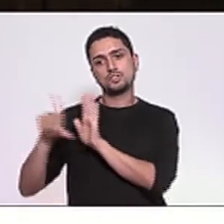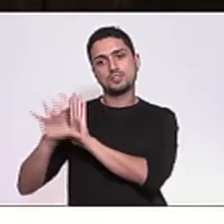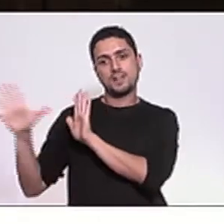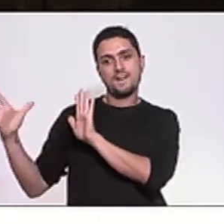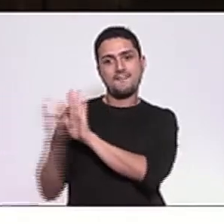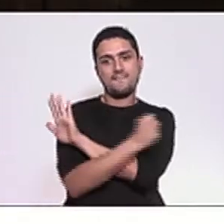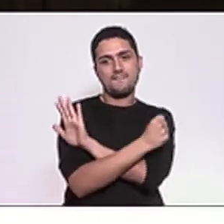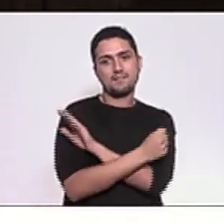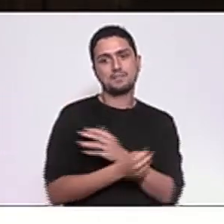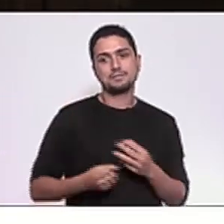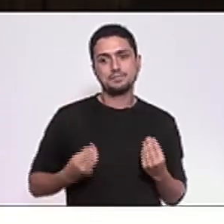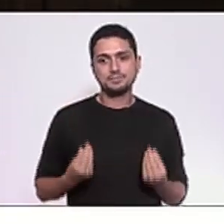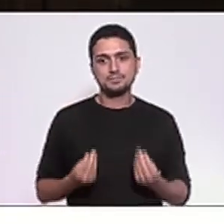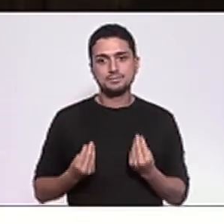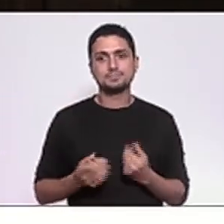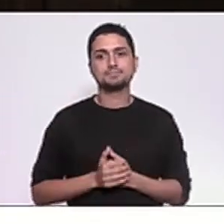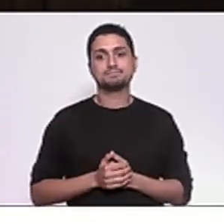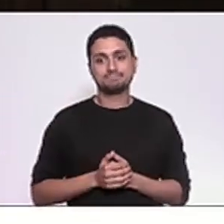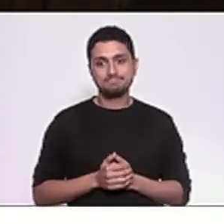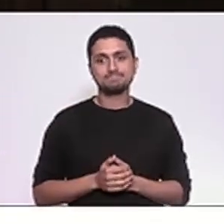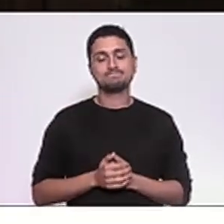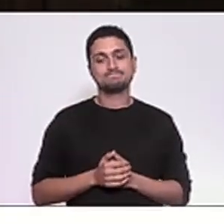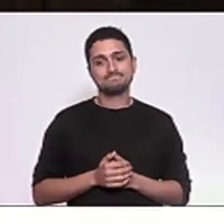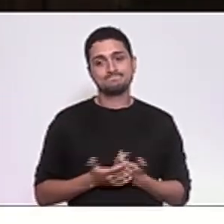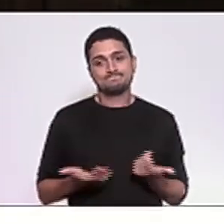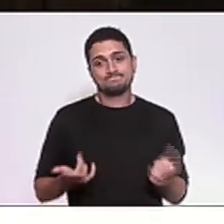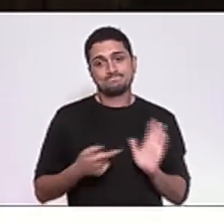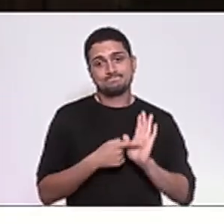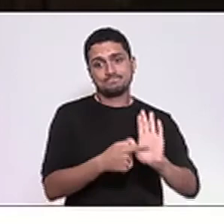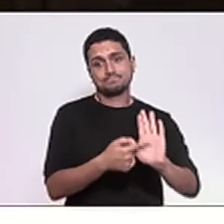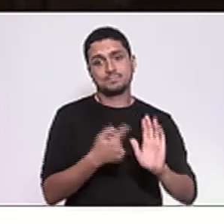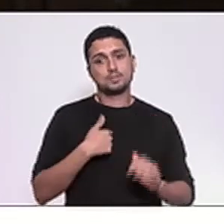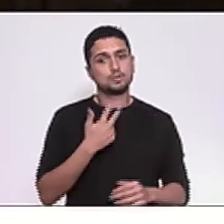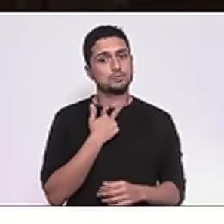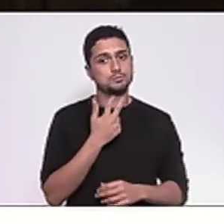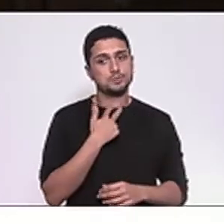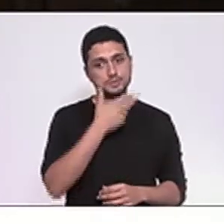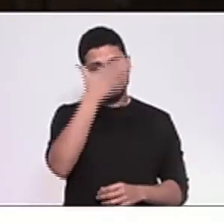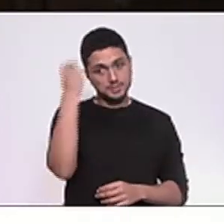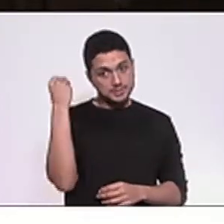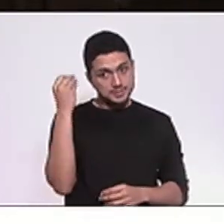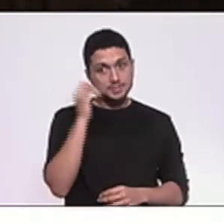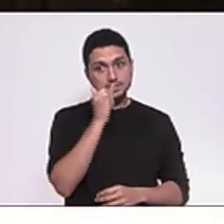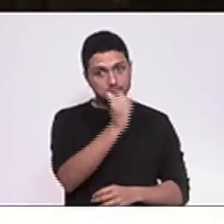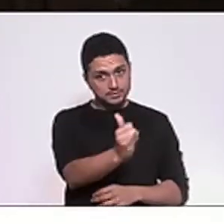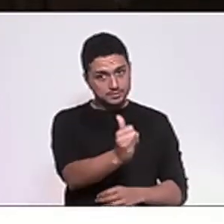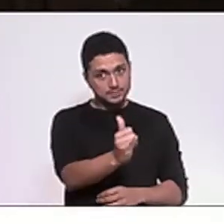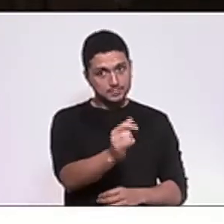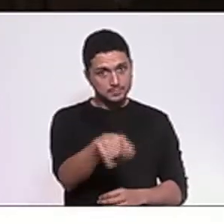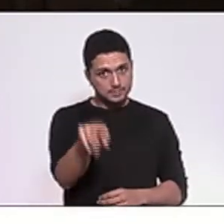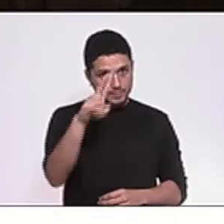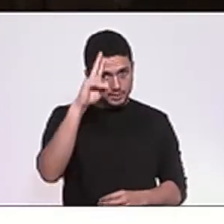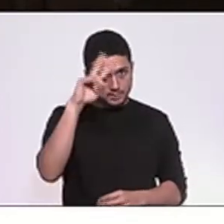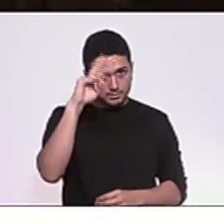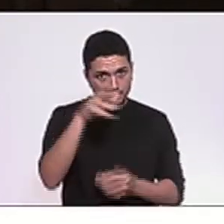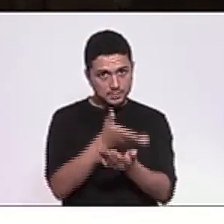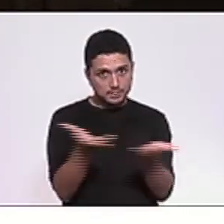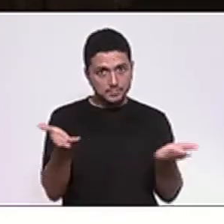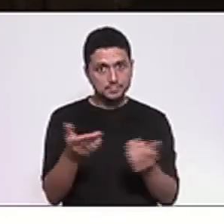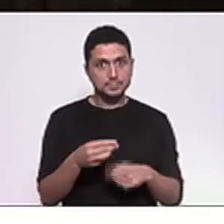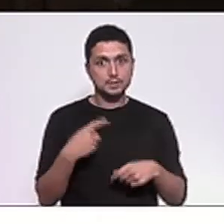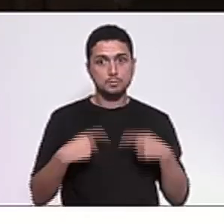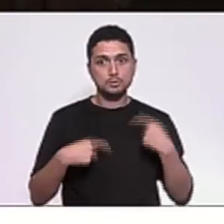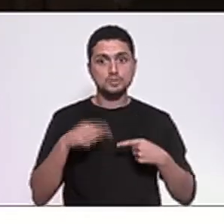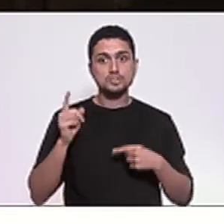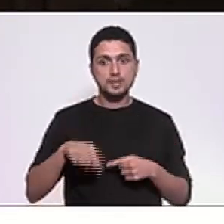Jair Bolsonaro. É muito simbólico. E eu não poderia deixar de resgatar a nossa memória. Política é